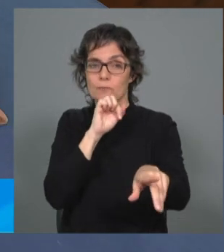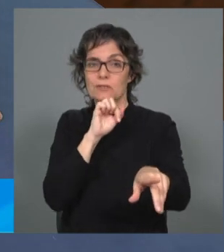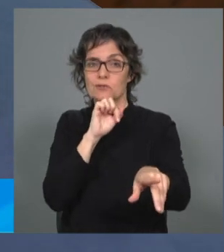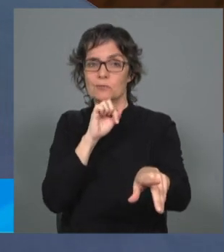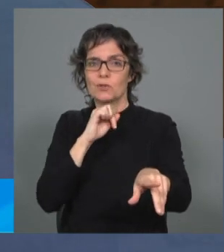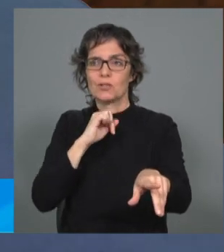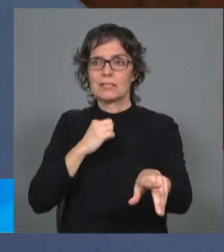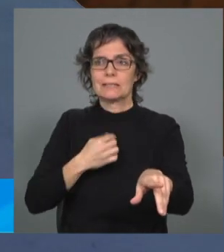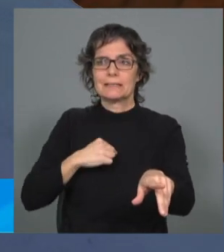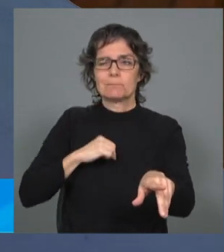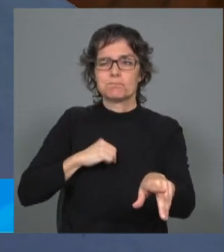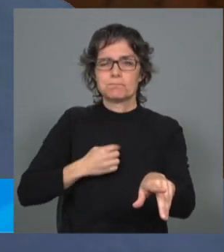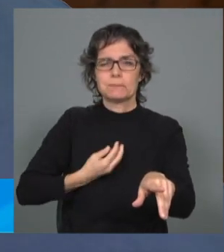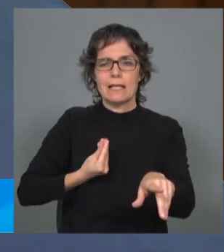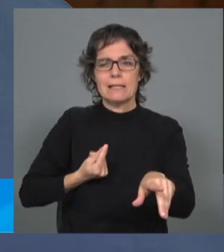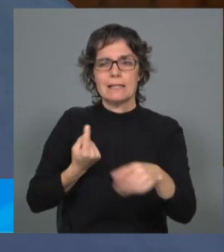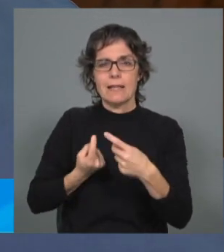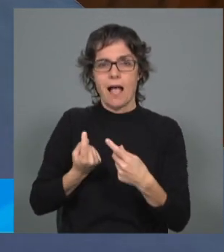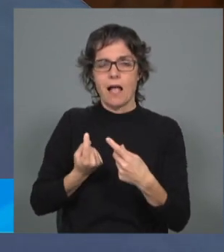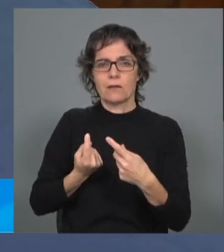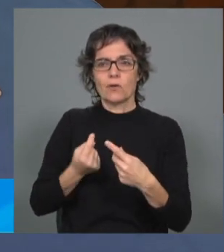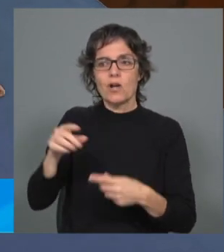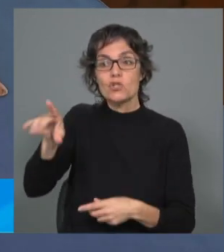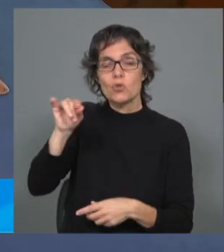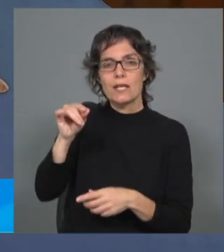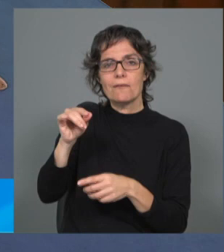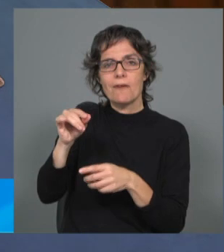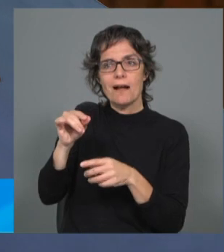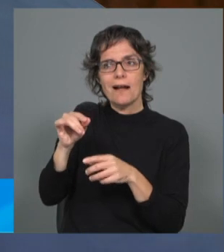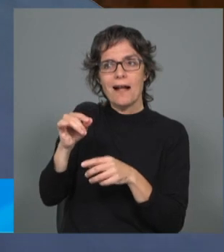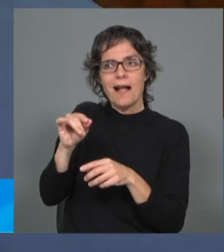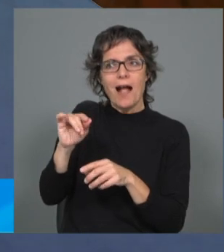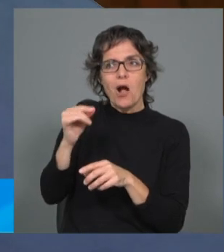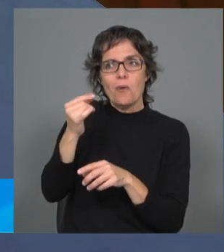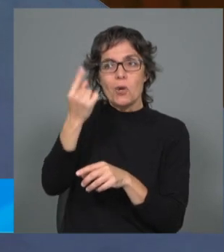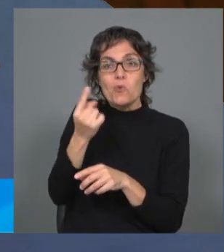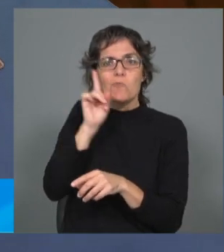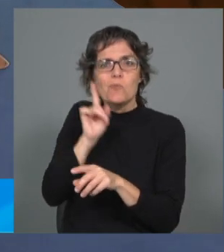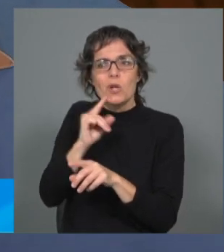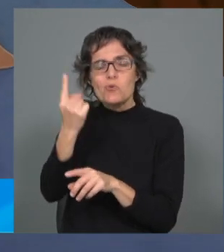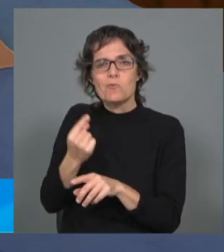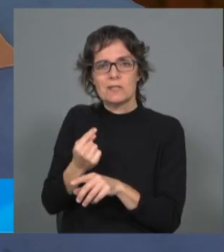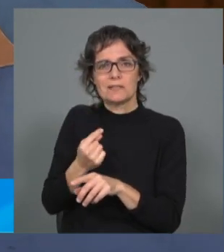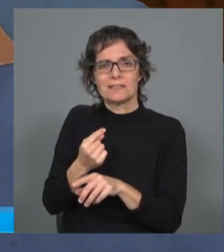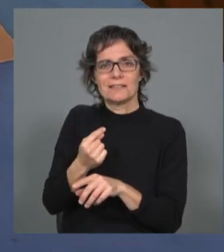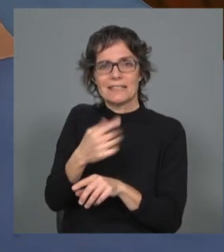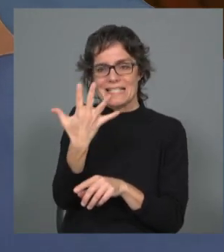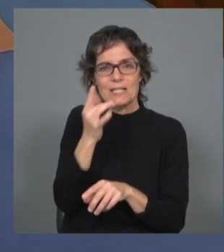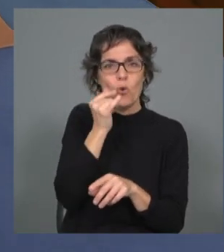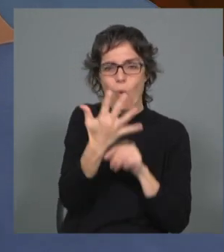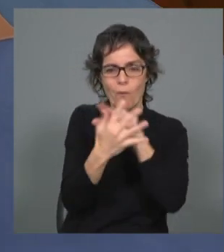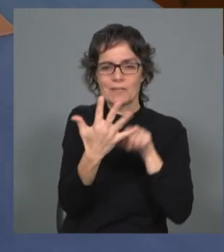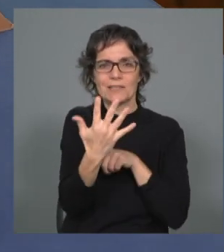colocava-se uma mulher, nem que fosse para ficar bem. E, portanto, isto parece-me um contrassenso.